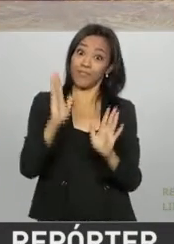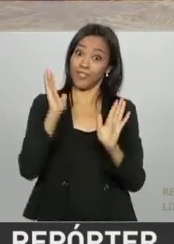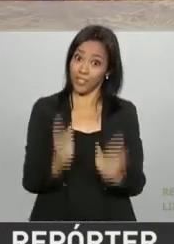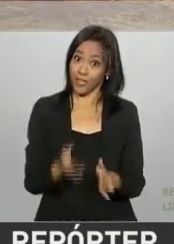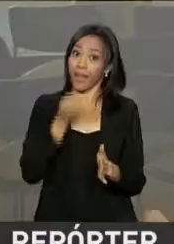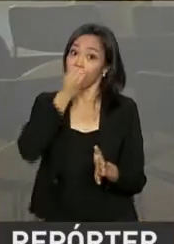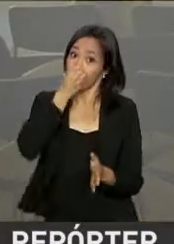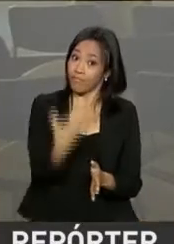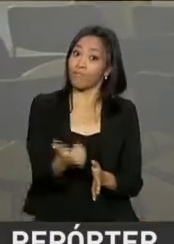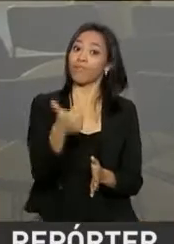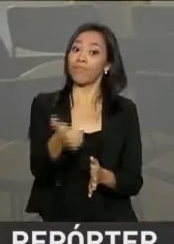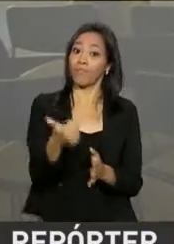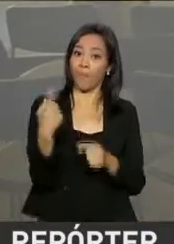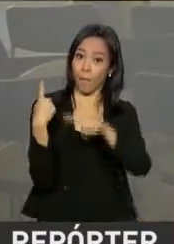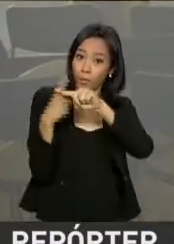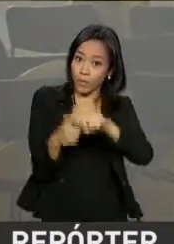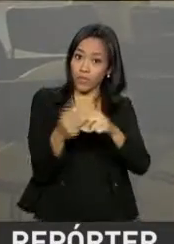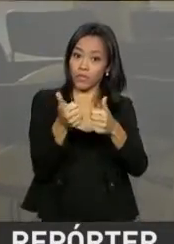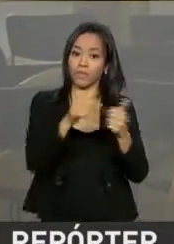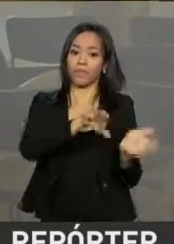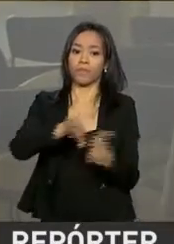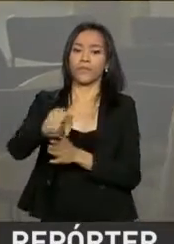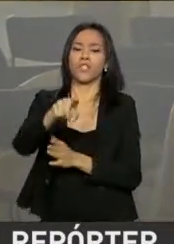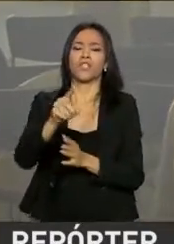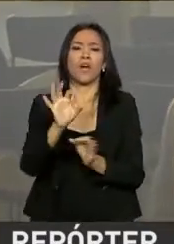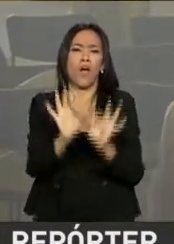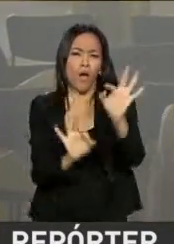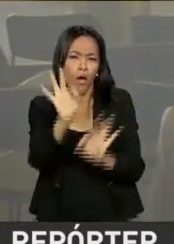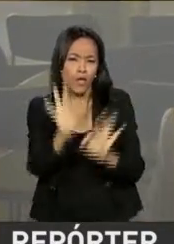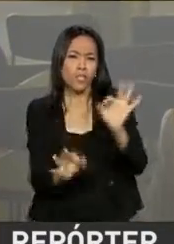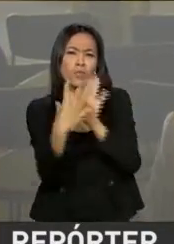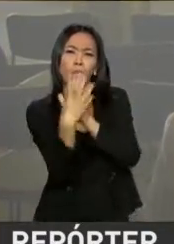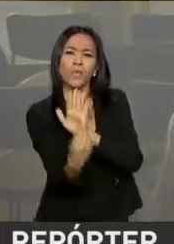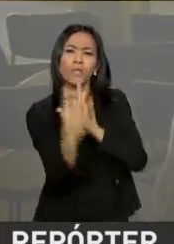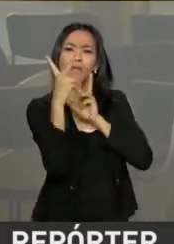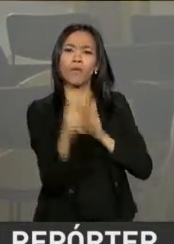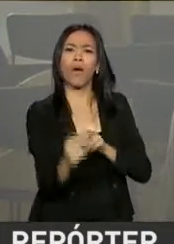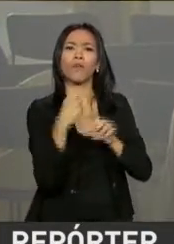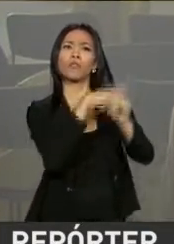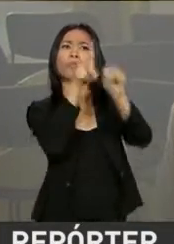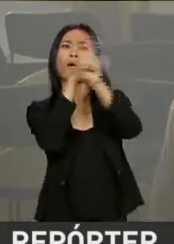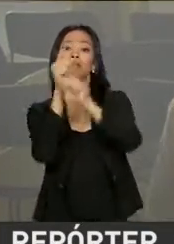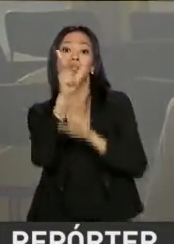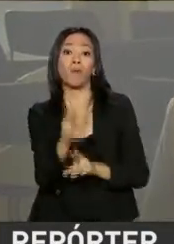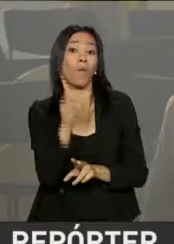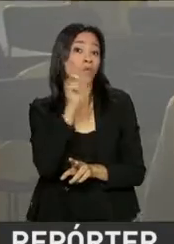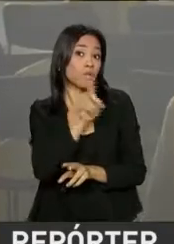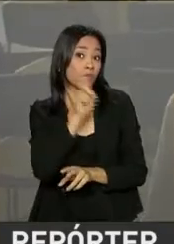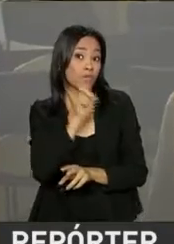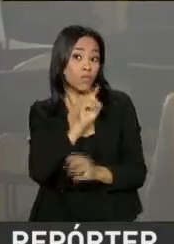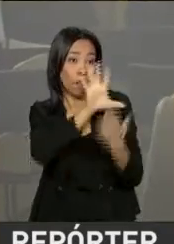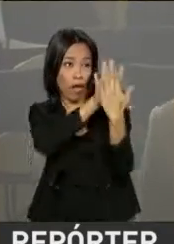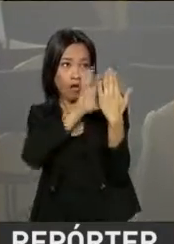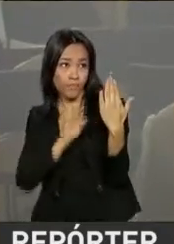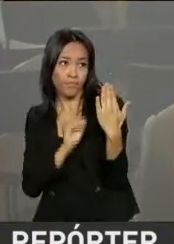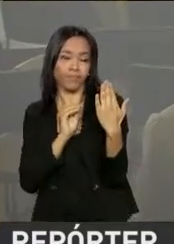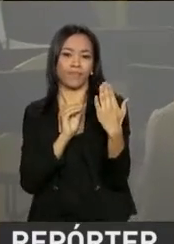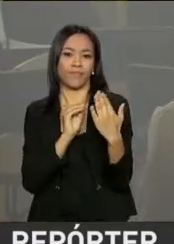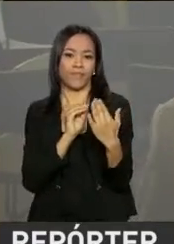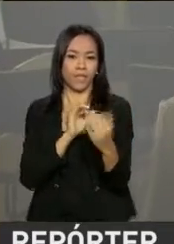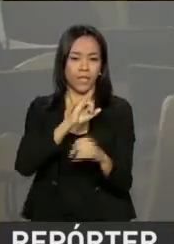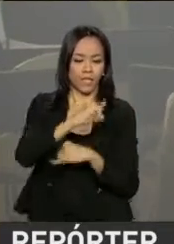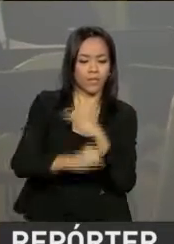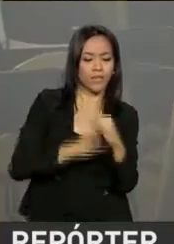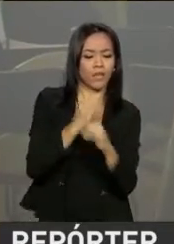resultados nós montamos um novo modelo está baseado no modelo dos grandes países como os estados unidos onde se fazem as conexões com os